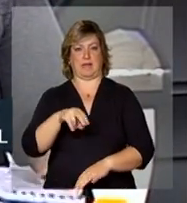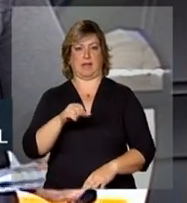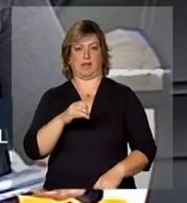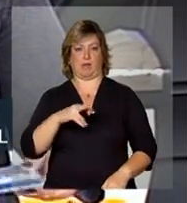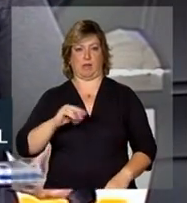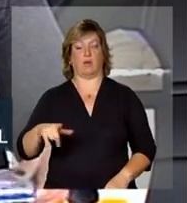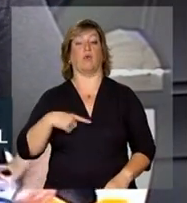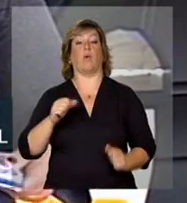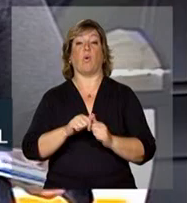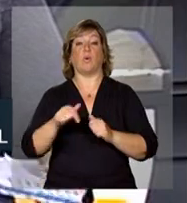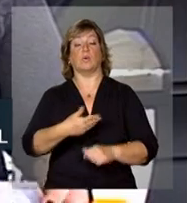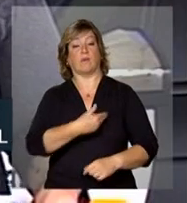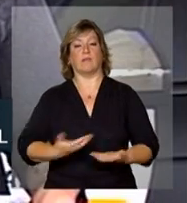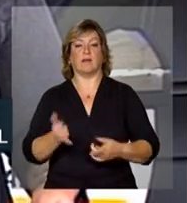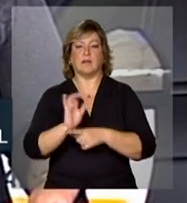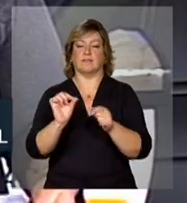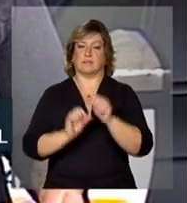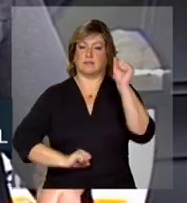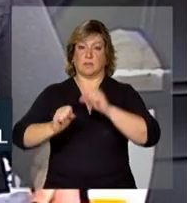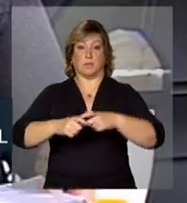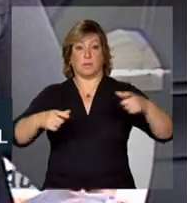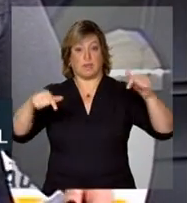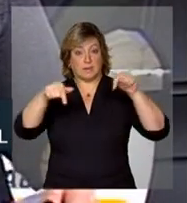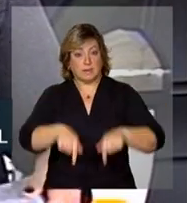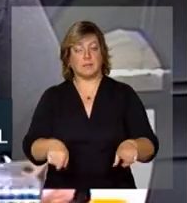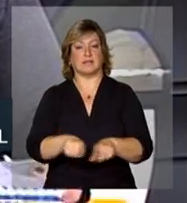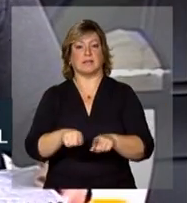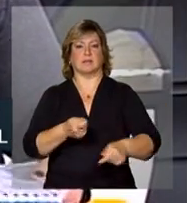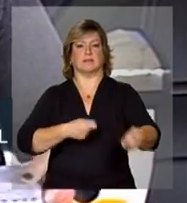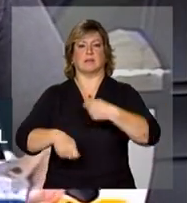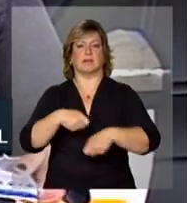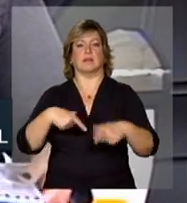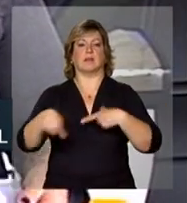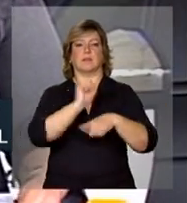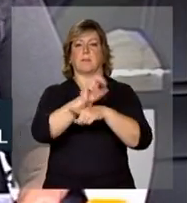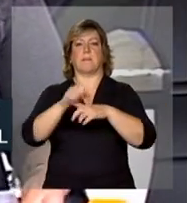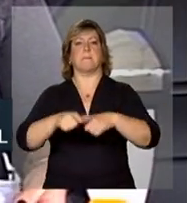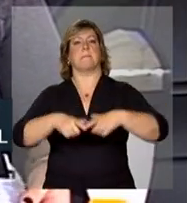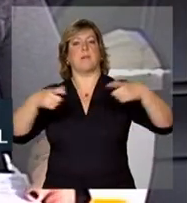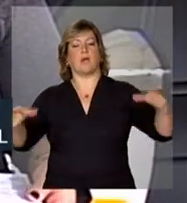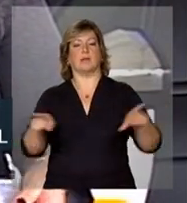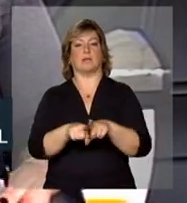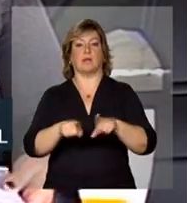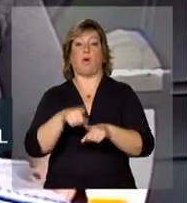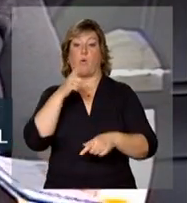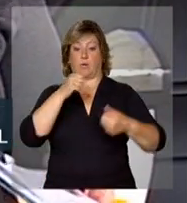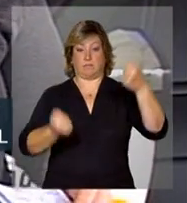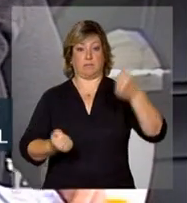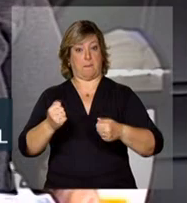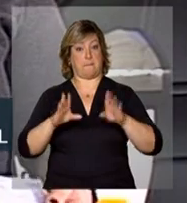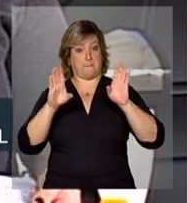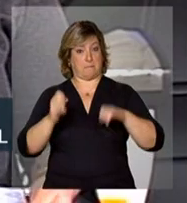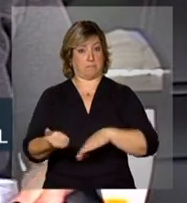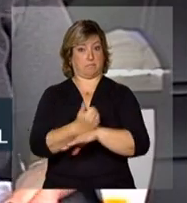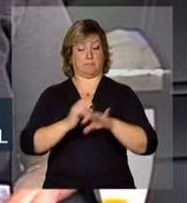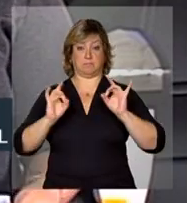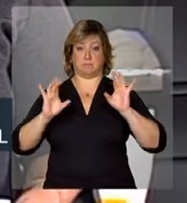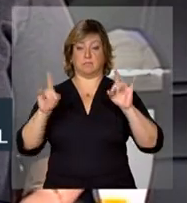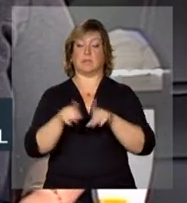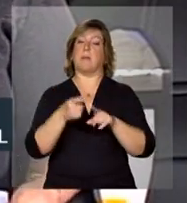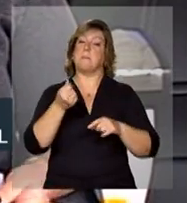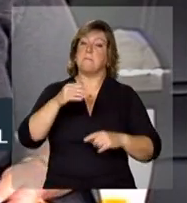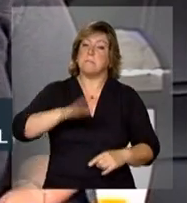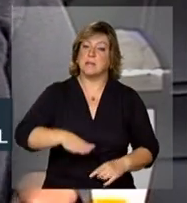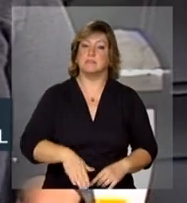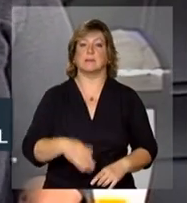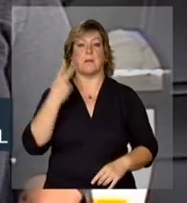só promover o crescimento da indústria, mas também gerar mais empregos e ter como resultado um carro mais eficiente e mais